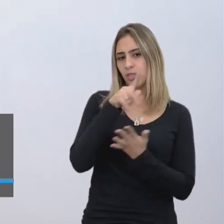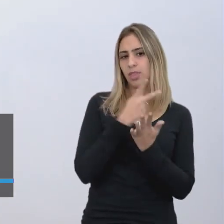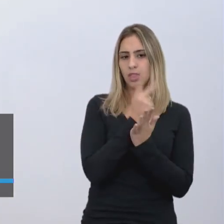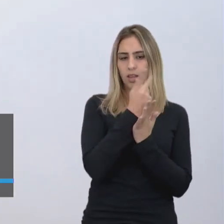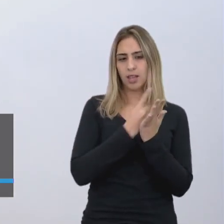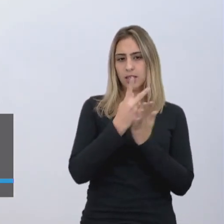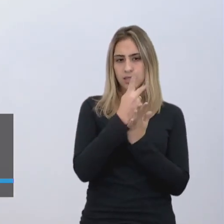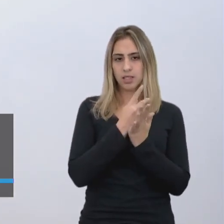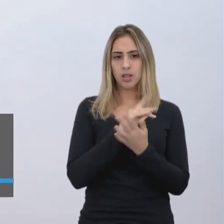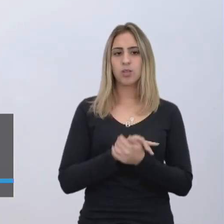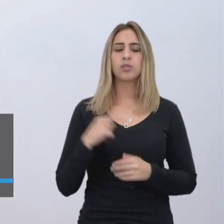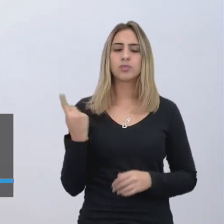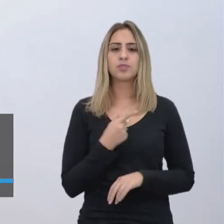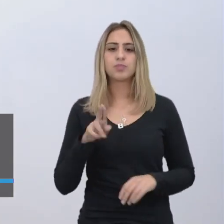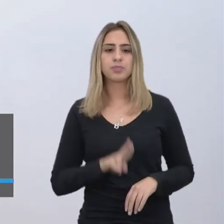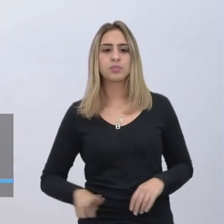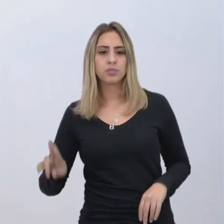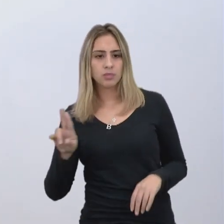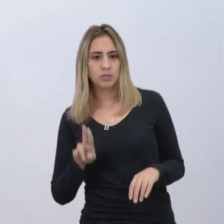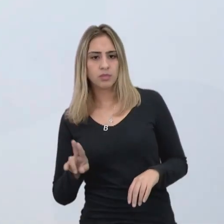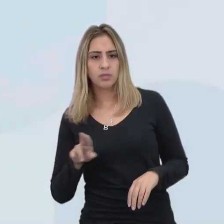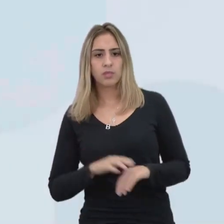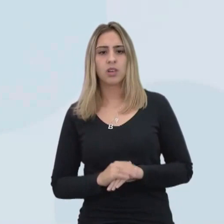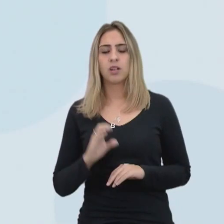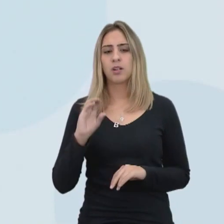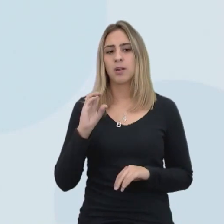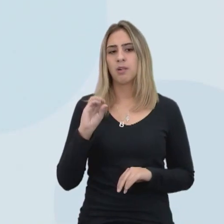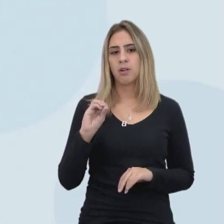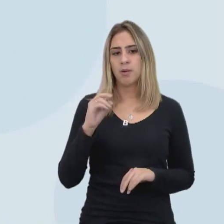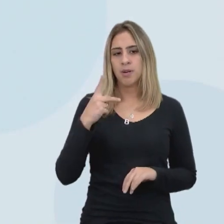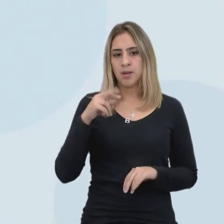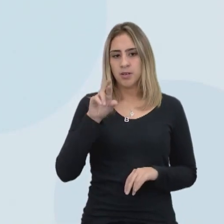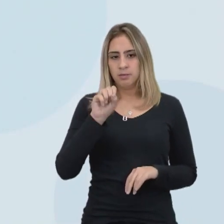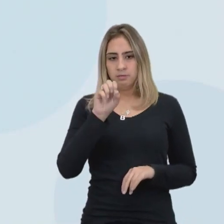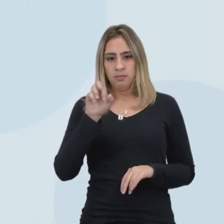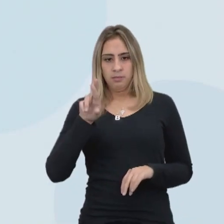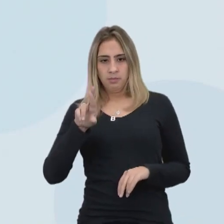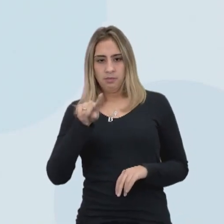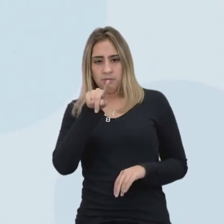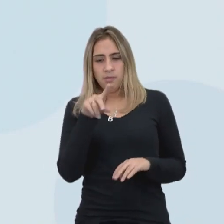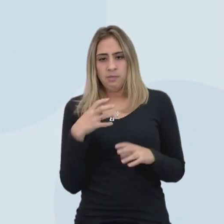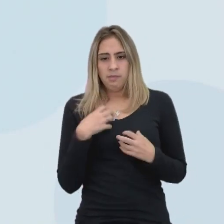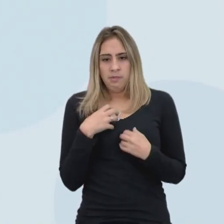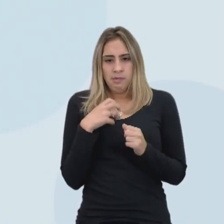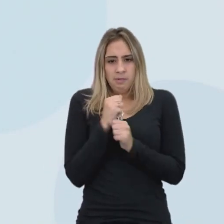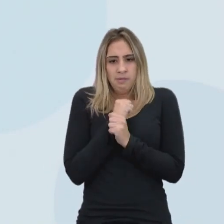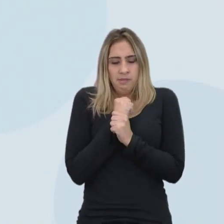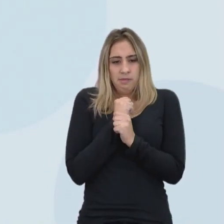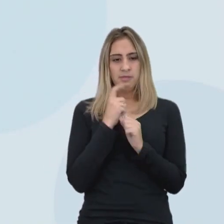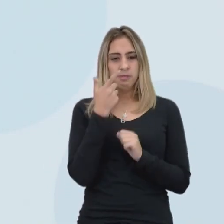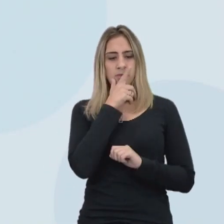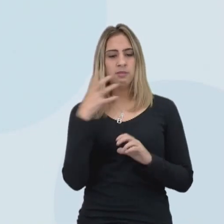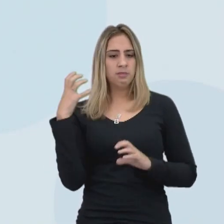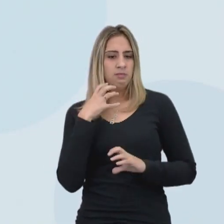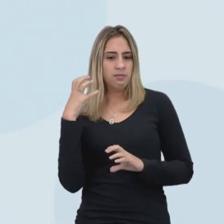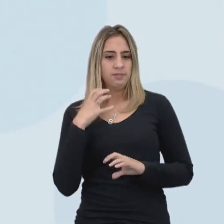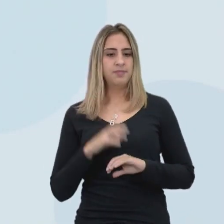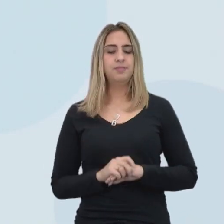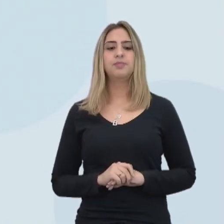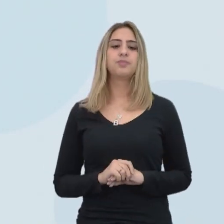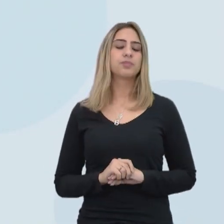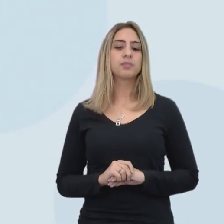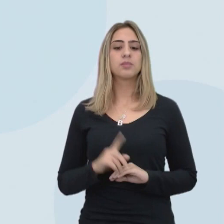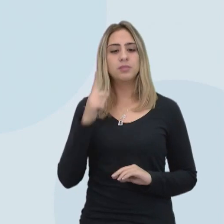aqui. A gente utilizou, obviamente, aqui o opressor e o oprimido para a gente justamente, como estamos falando no Brasil, pensar nesse